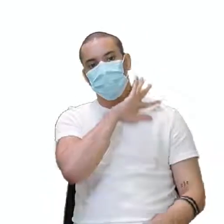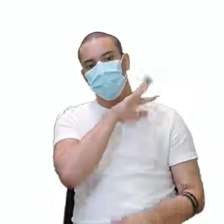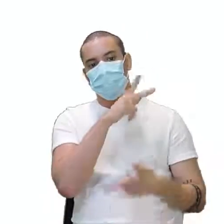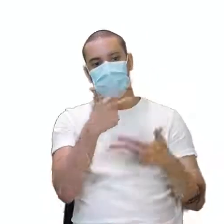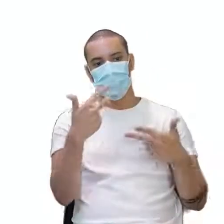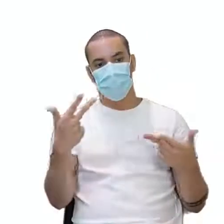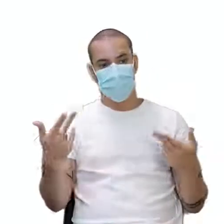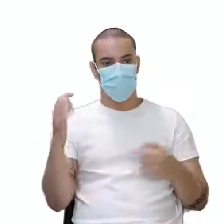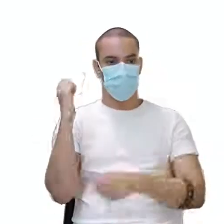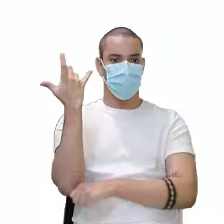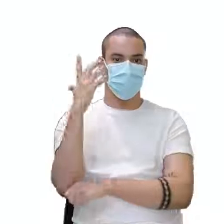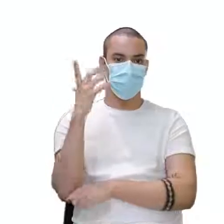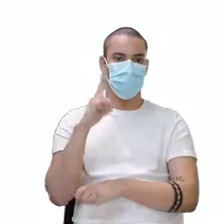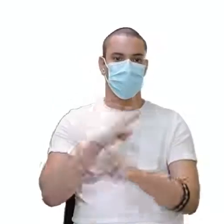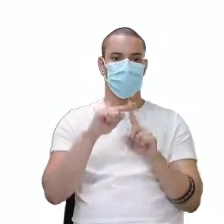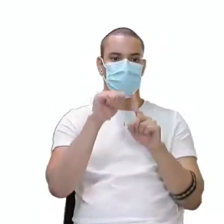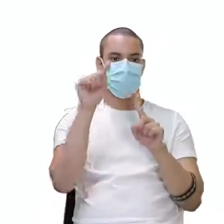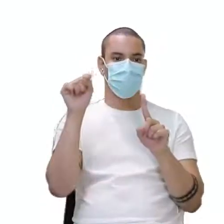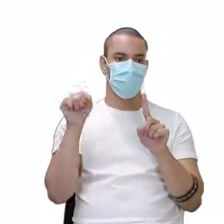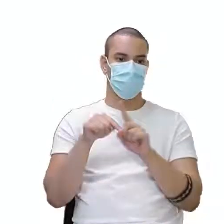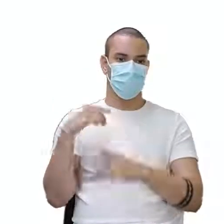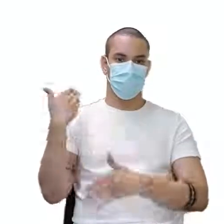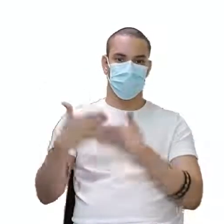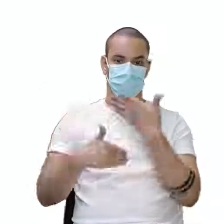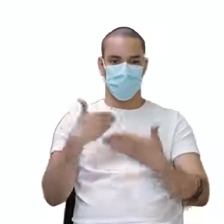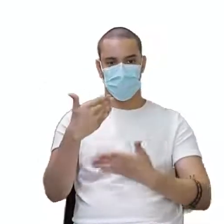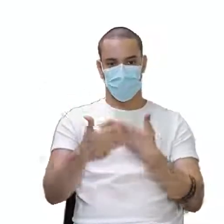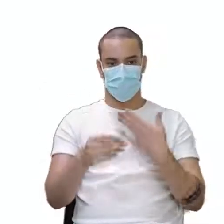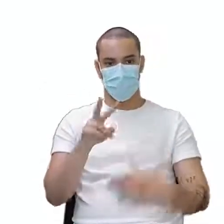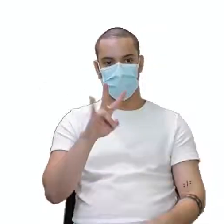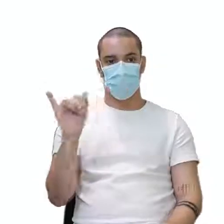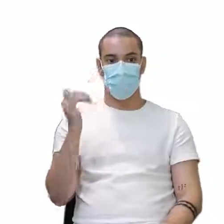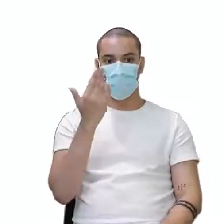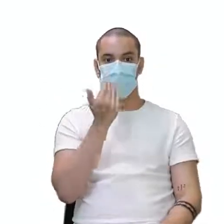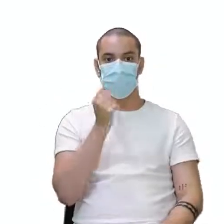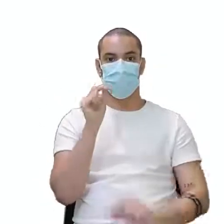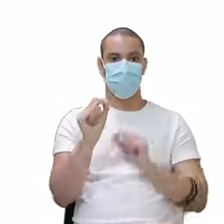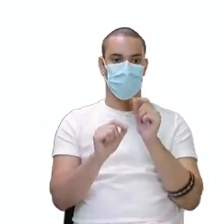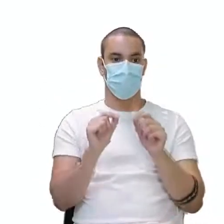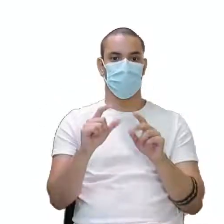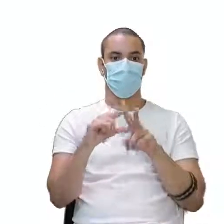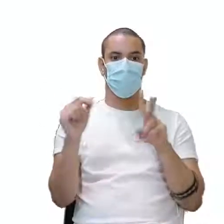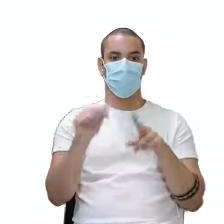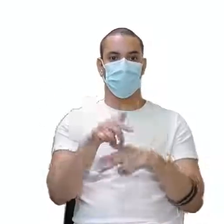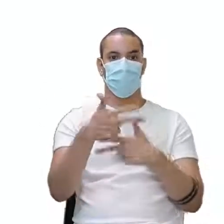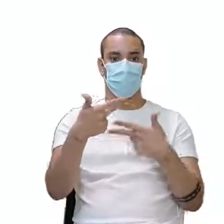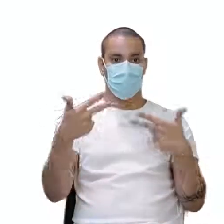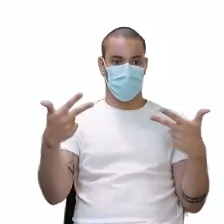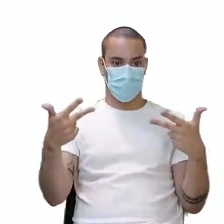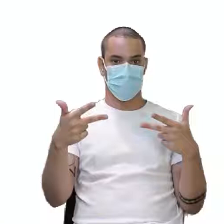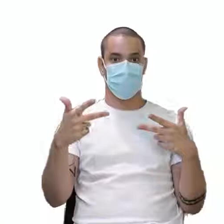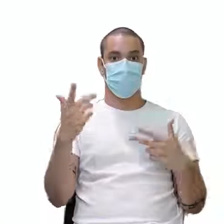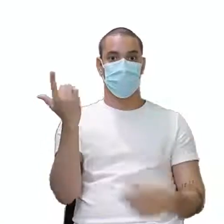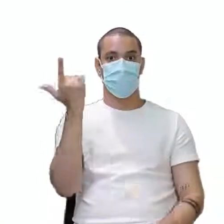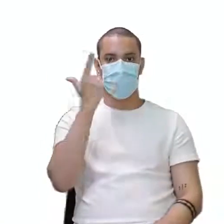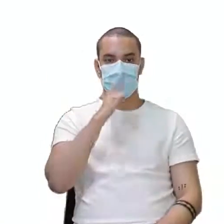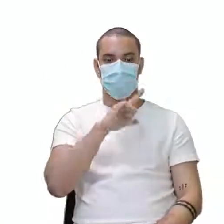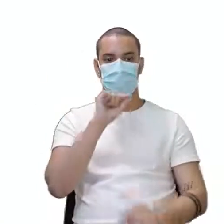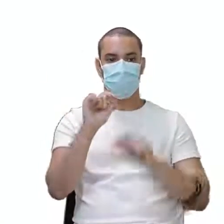herbívoros, aí tem todo o processo das cadeias ali. Vem o animal herbívoro, vai se alimentando ali desses vegetais e aí vai